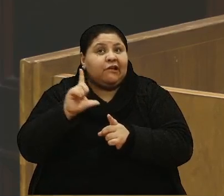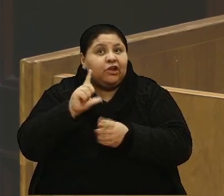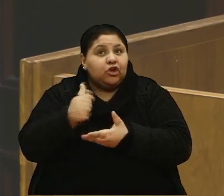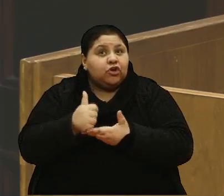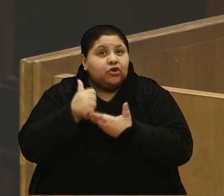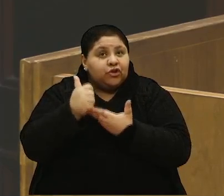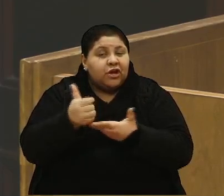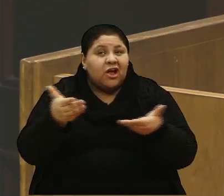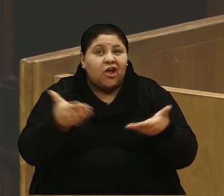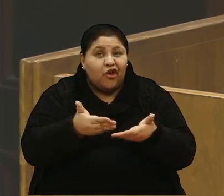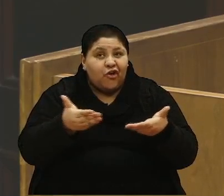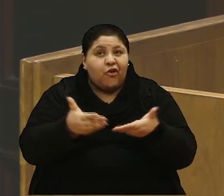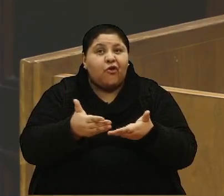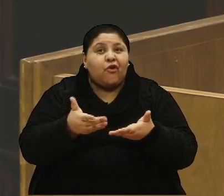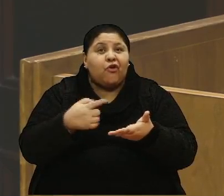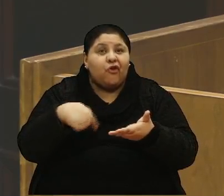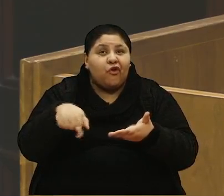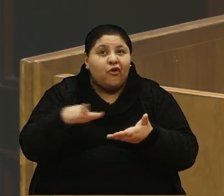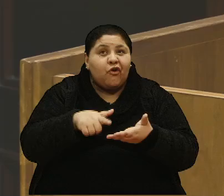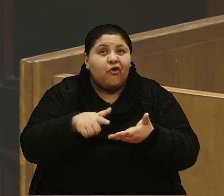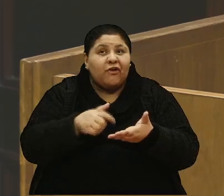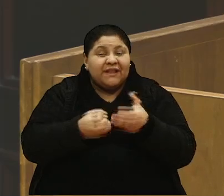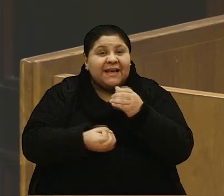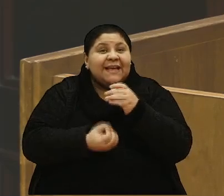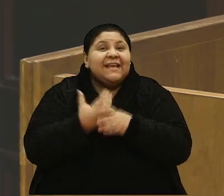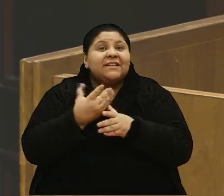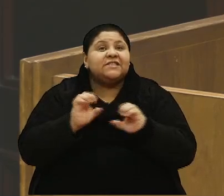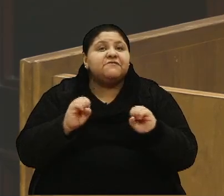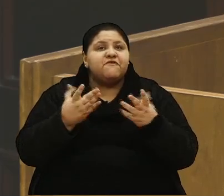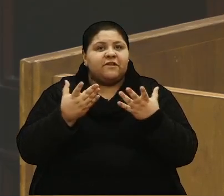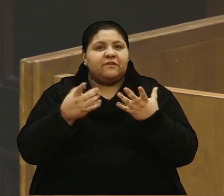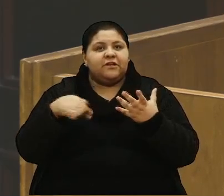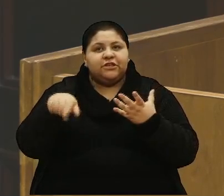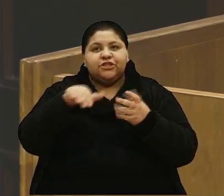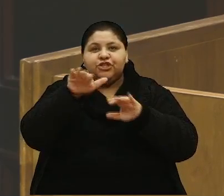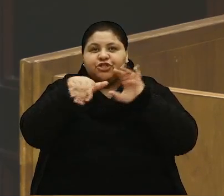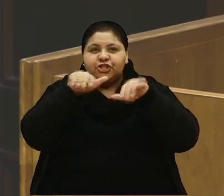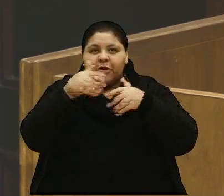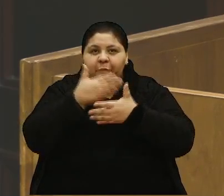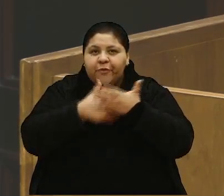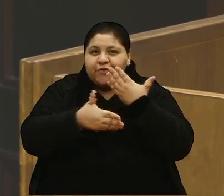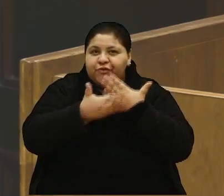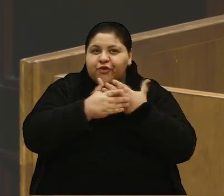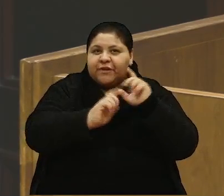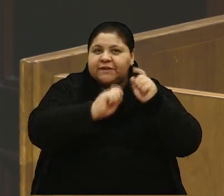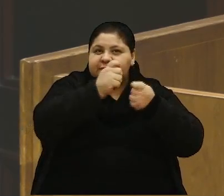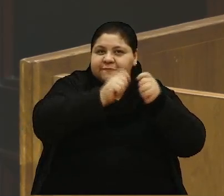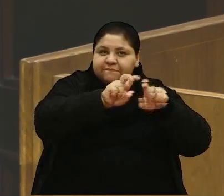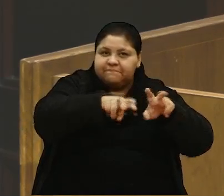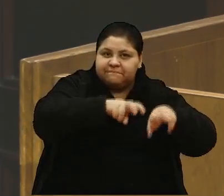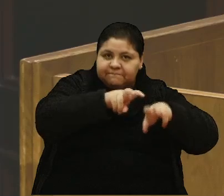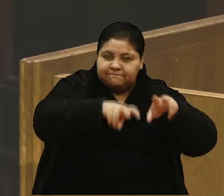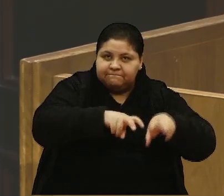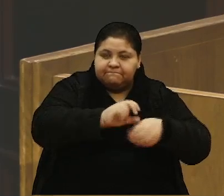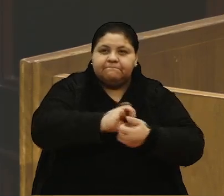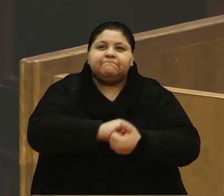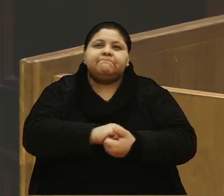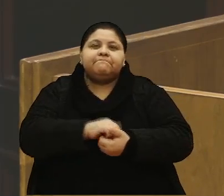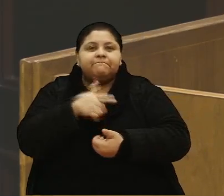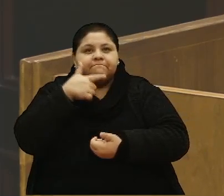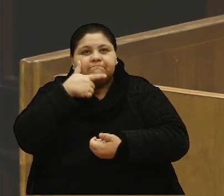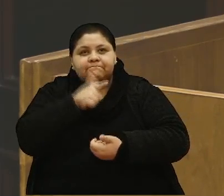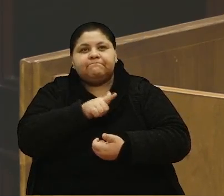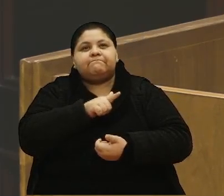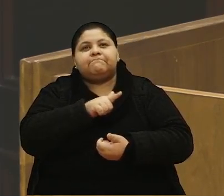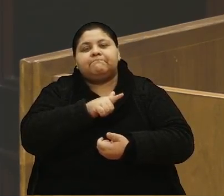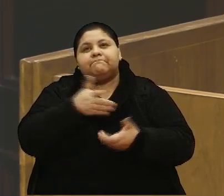apoiador, e agora a gente está sendo promotor desse evento. Então, a gente convidou todas as agroindústrias que